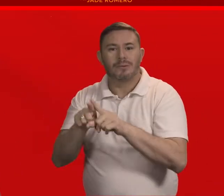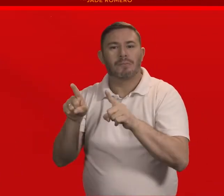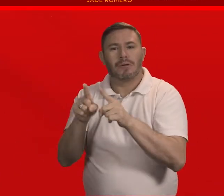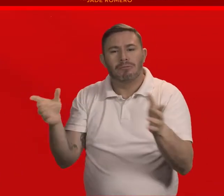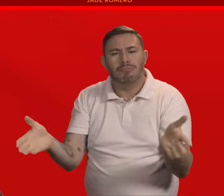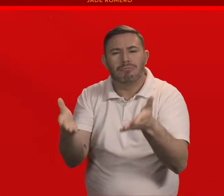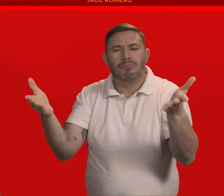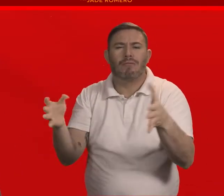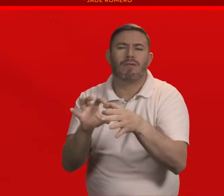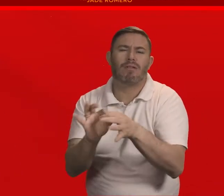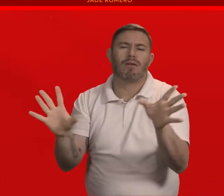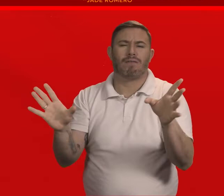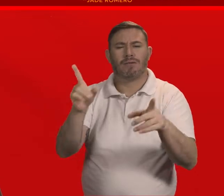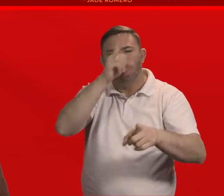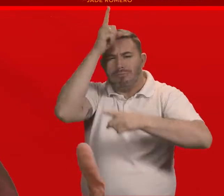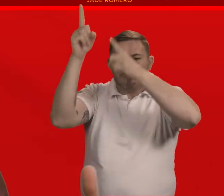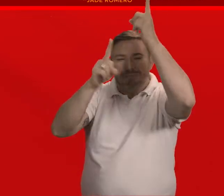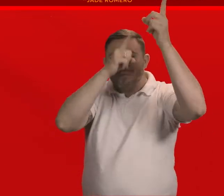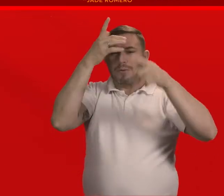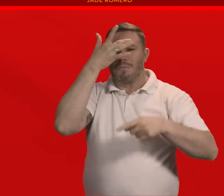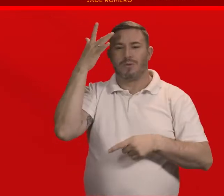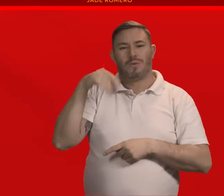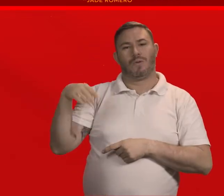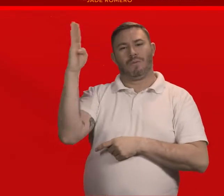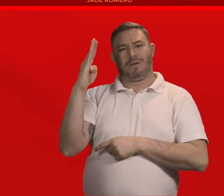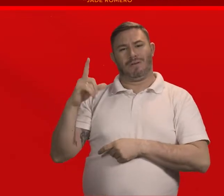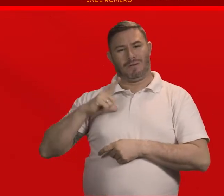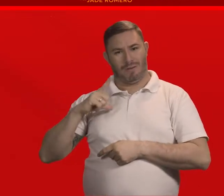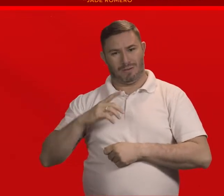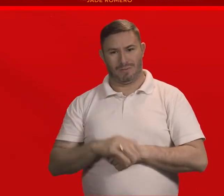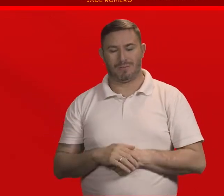mais fomento à criatividade imensa que tem o povo